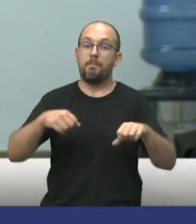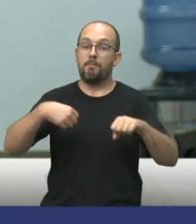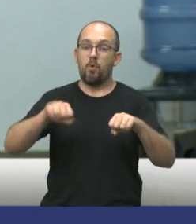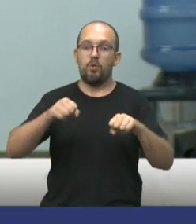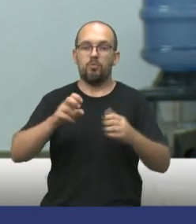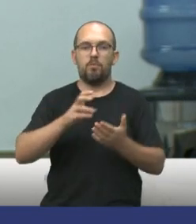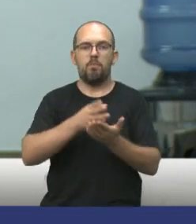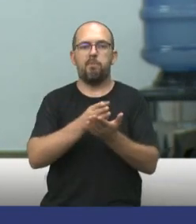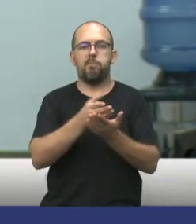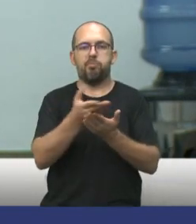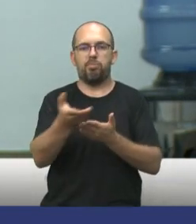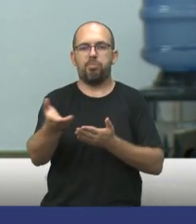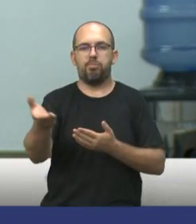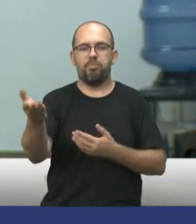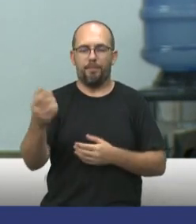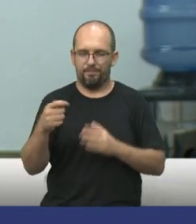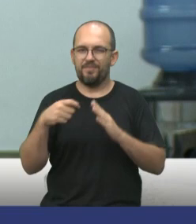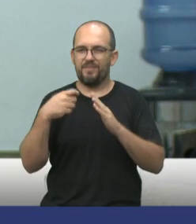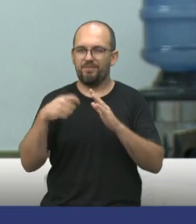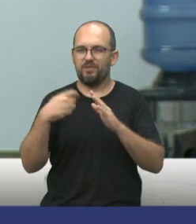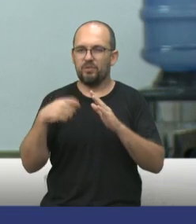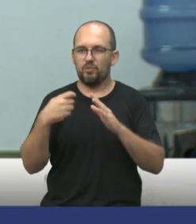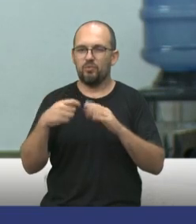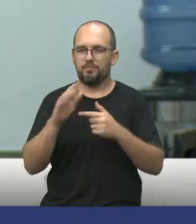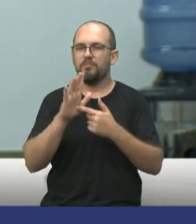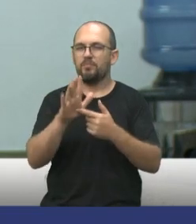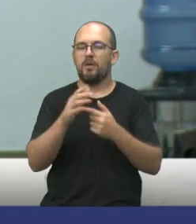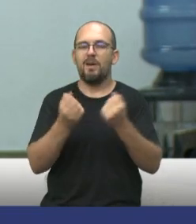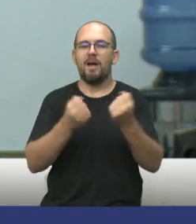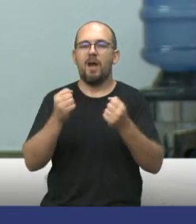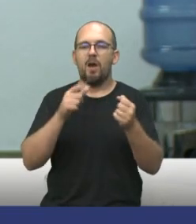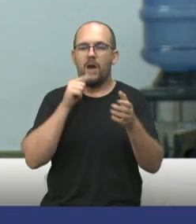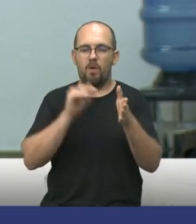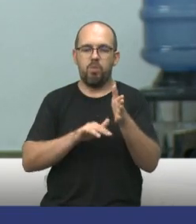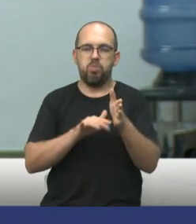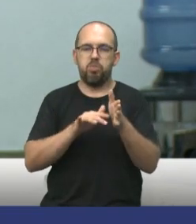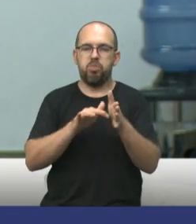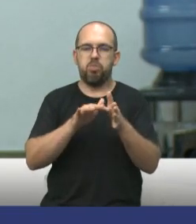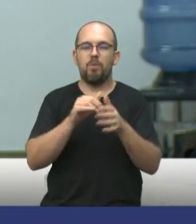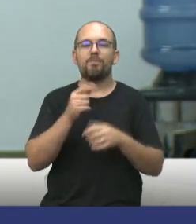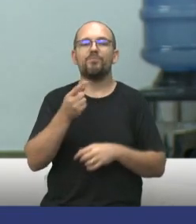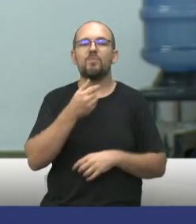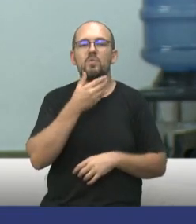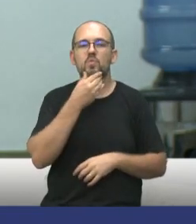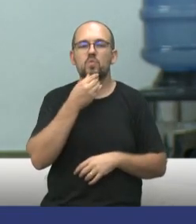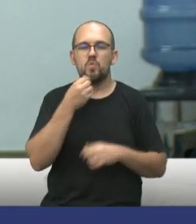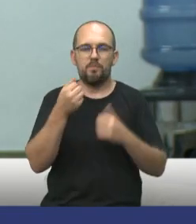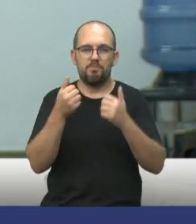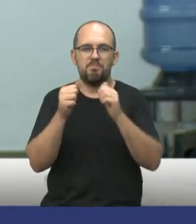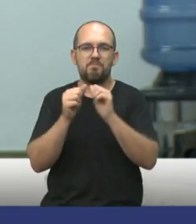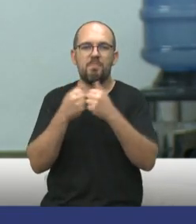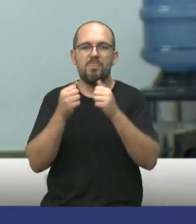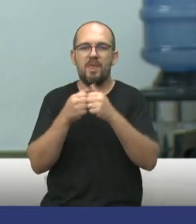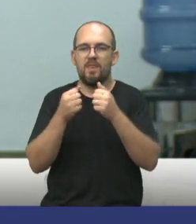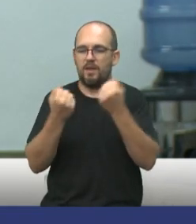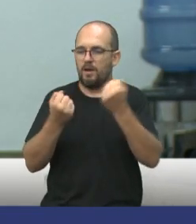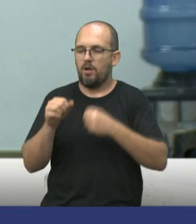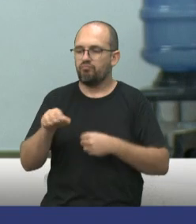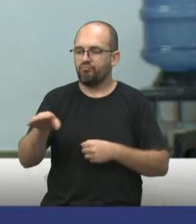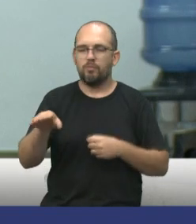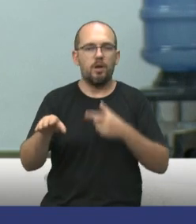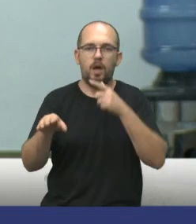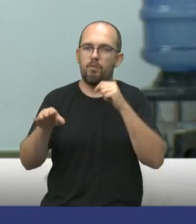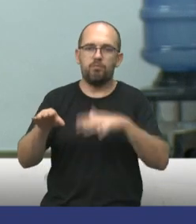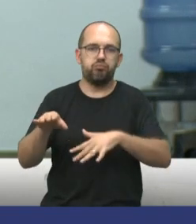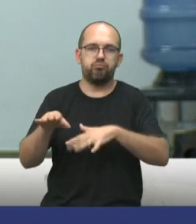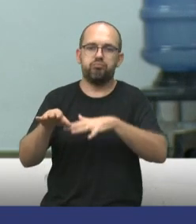ali. No vídeo mostra também um carro que estava sendo cheio, porque o rapaz da padaria deixa o carro ali também e encheu também o carro dele.